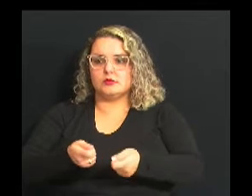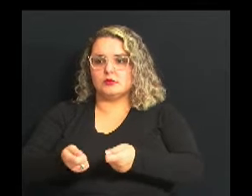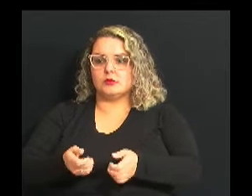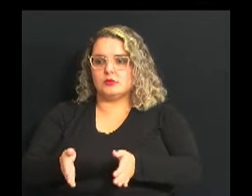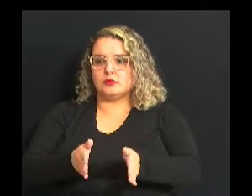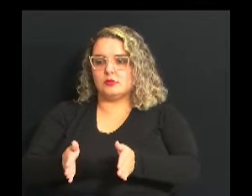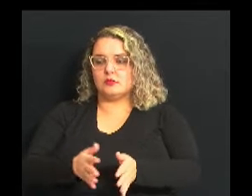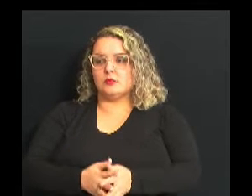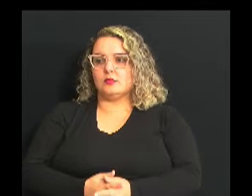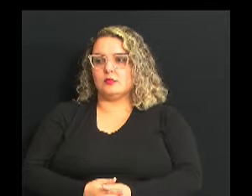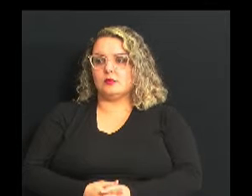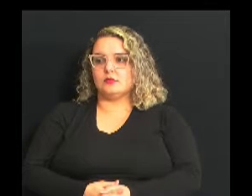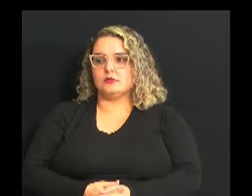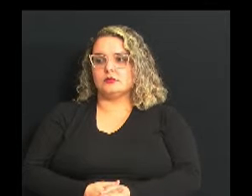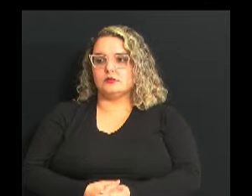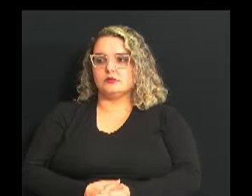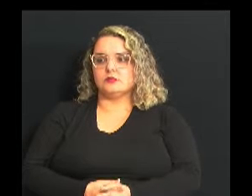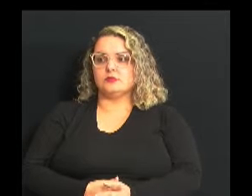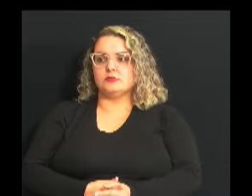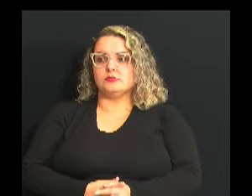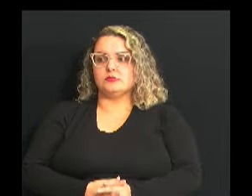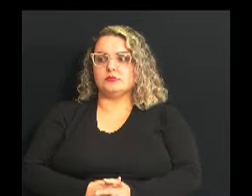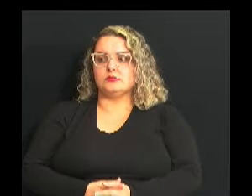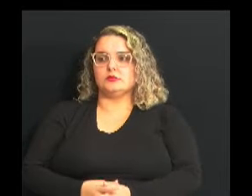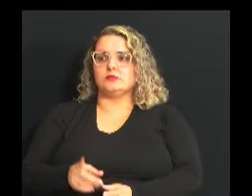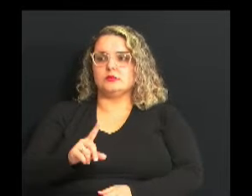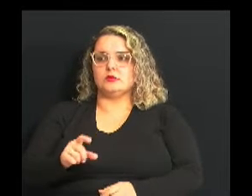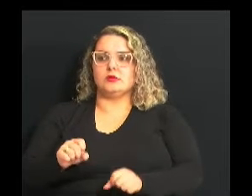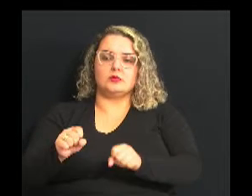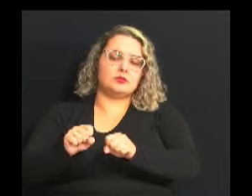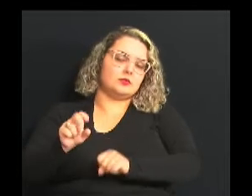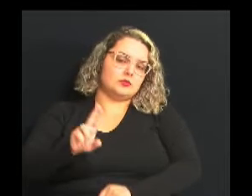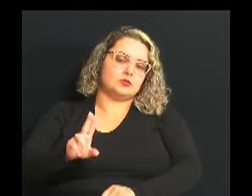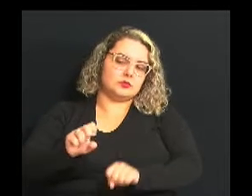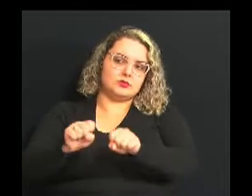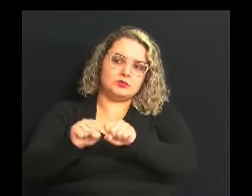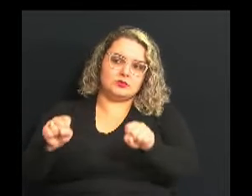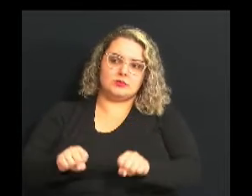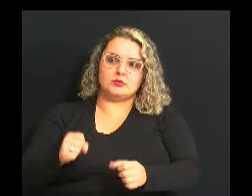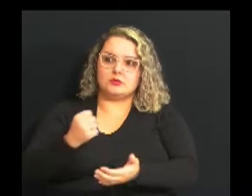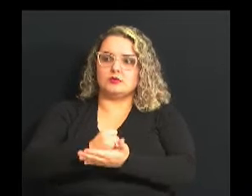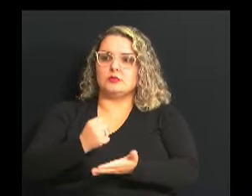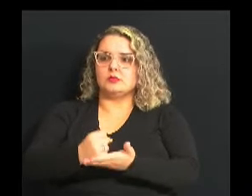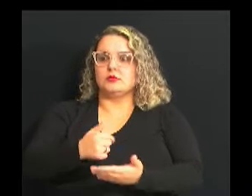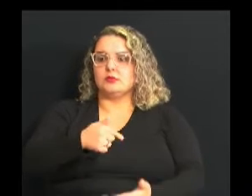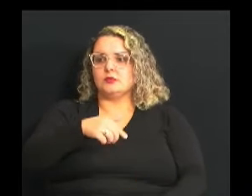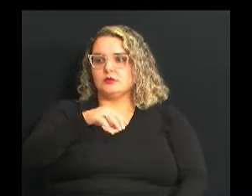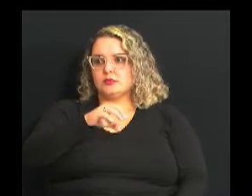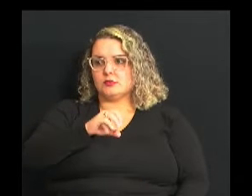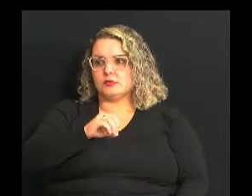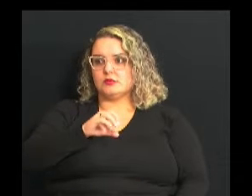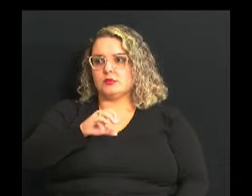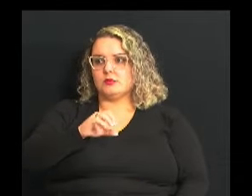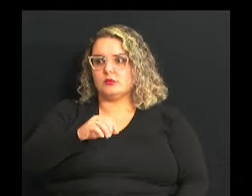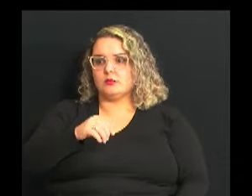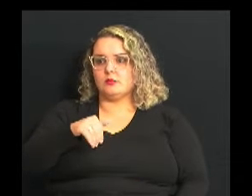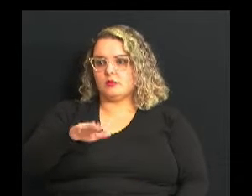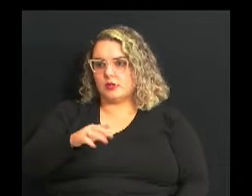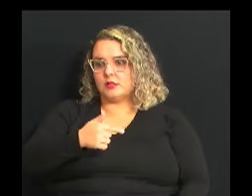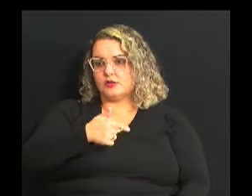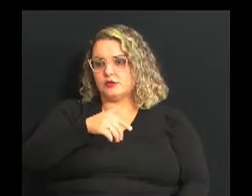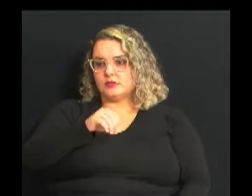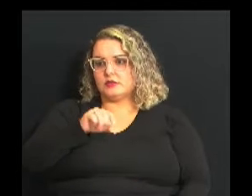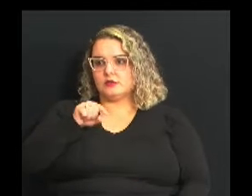gente não está mais utilizando ou então sistema contratado de 770 mil, pouco mais de 770 mil reais,